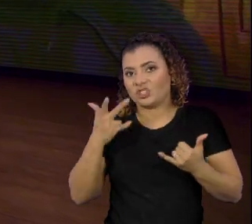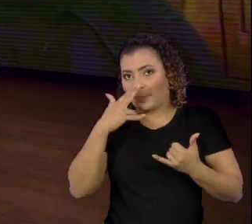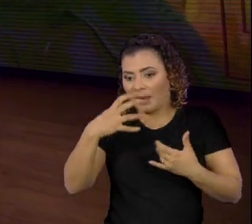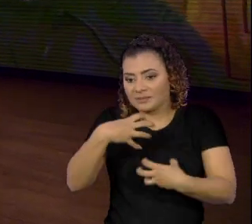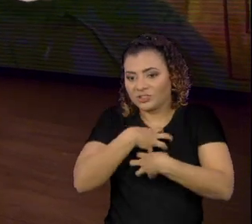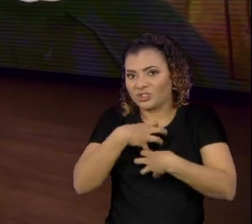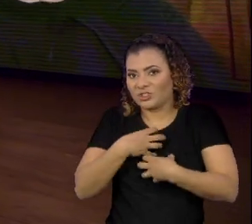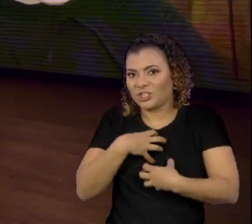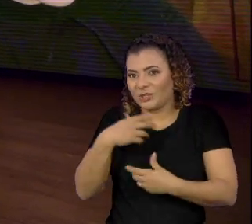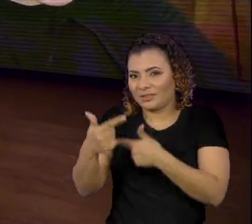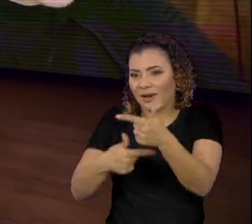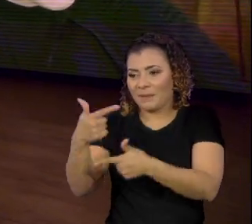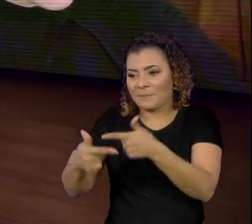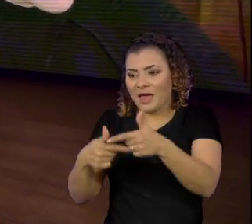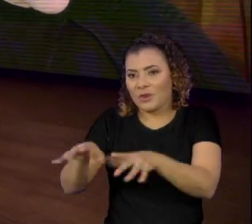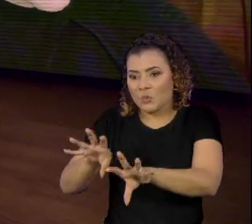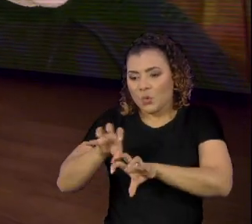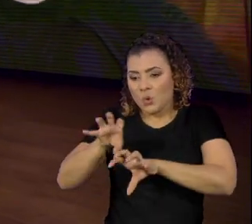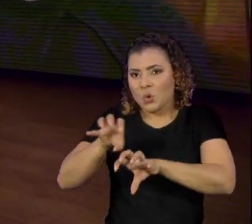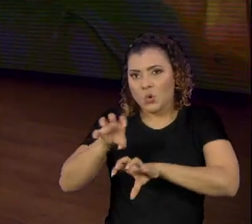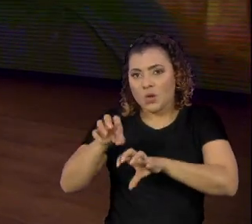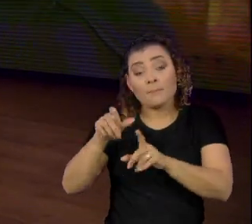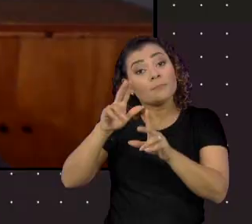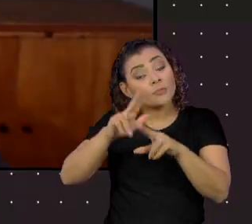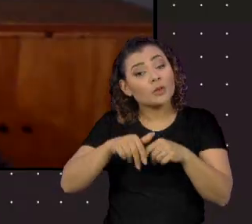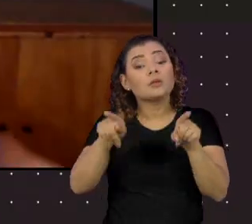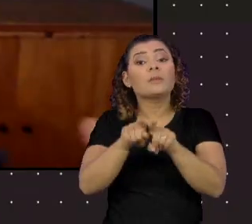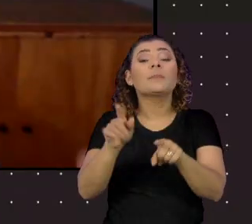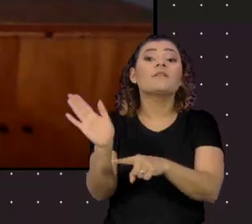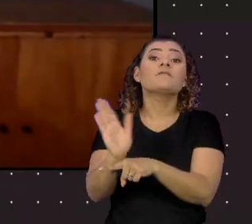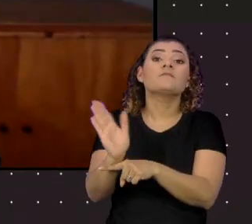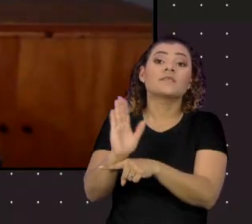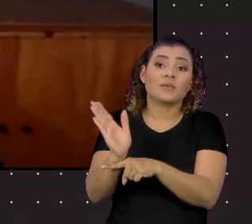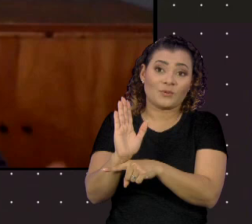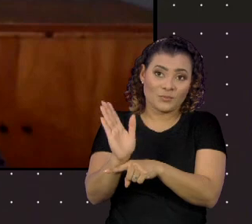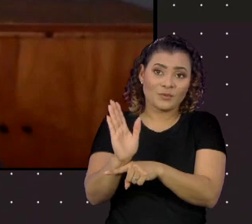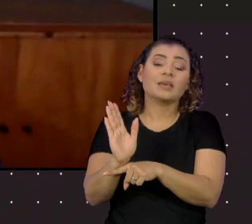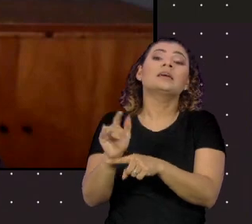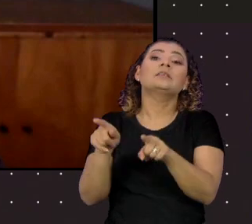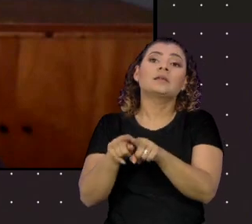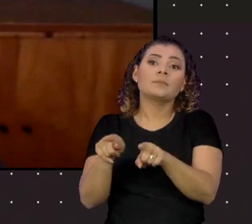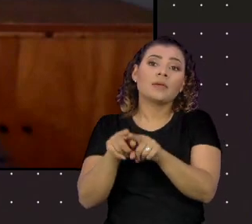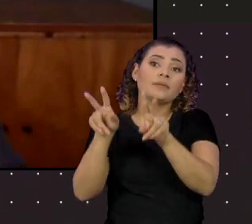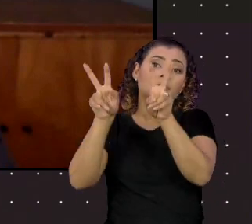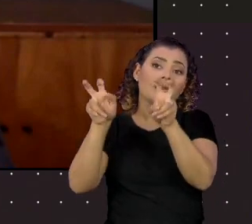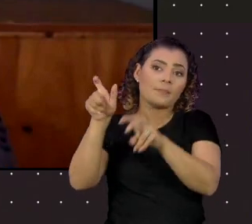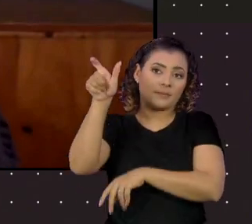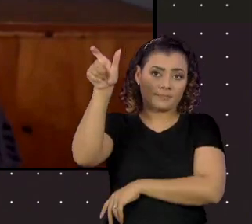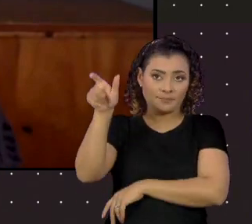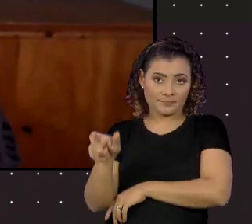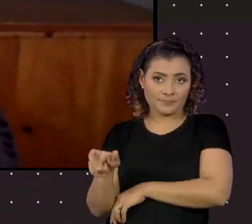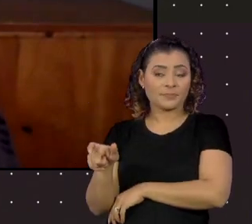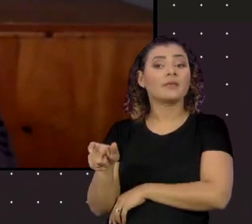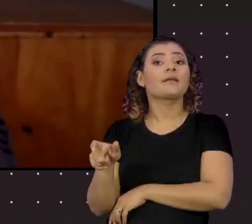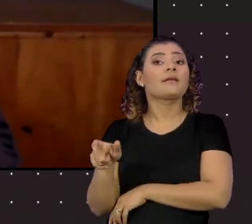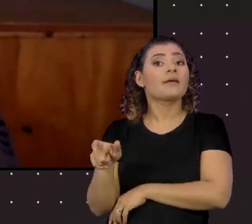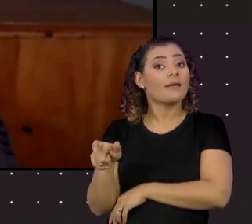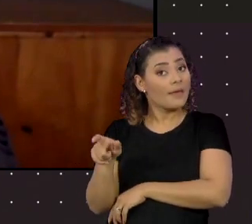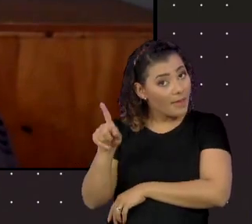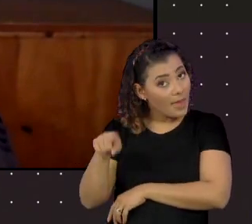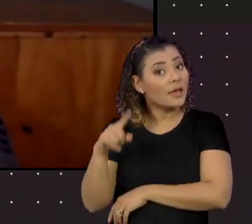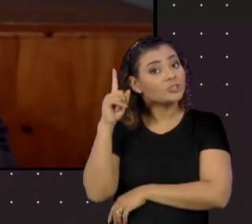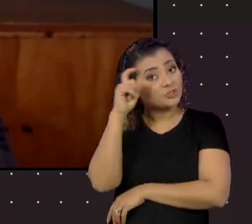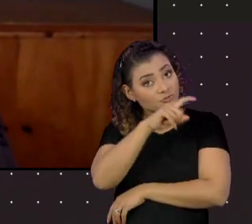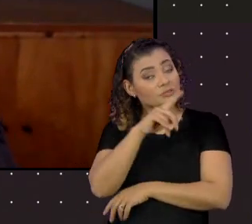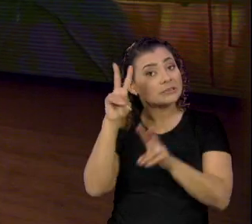trabalho. No caso, por exemplo, desse filme que mesmo do Depois a Louca Sou Eu, que tratava de uma questão que era